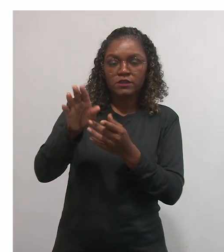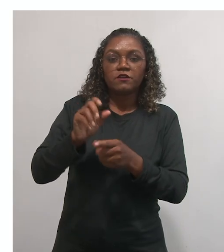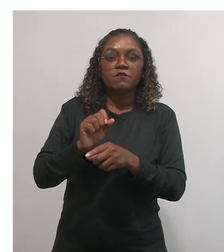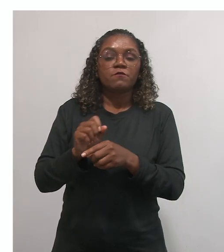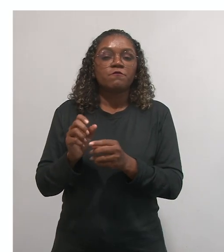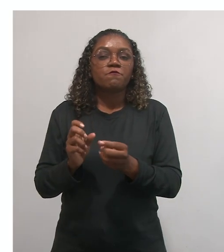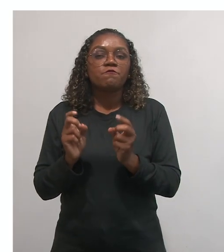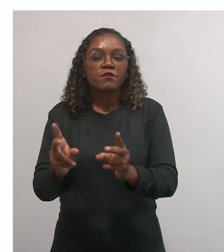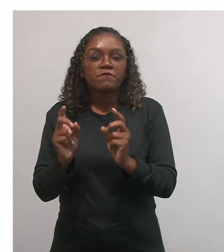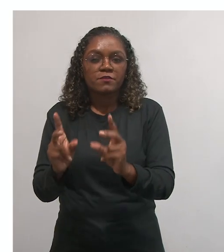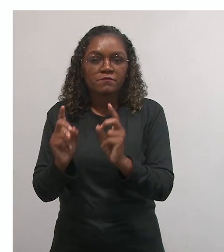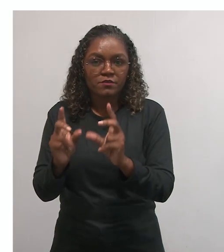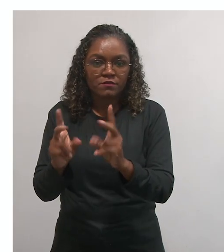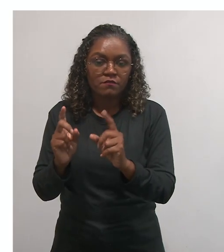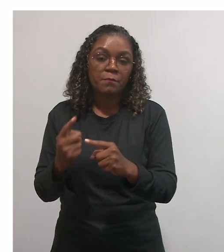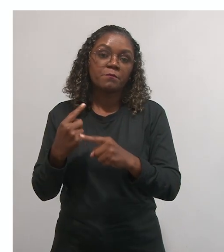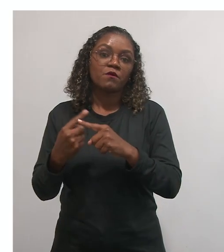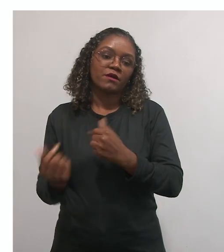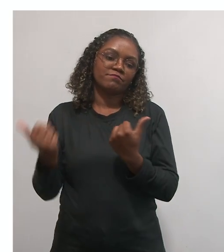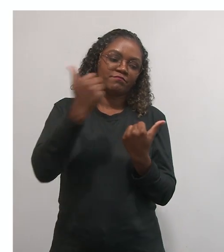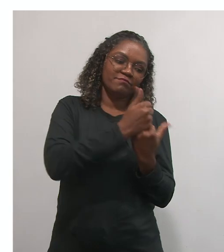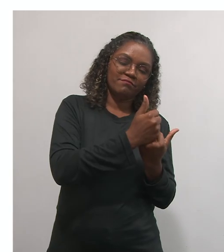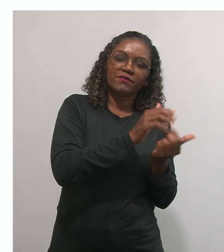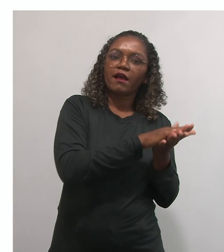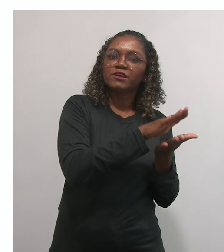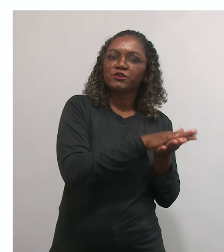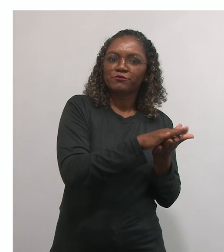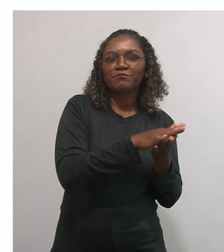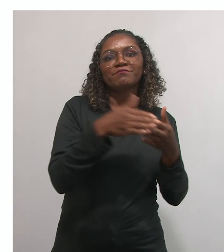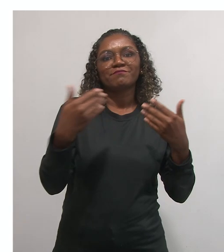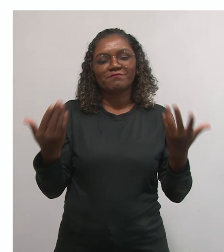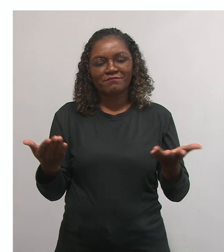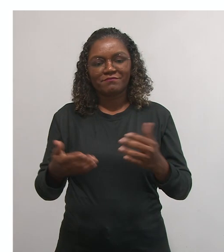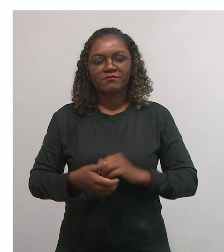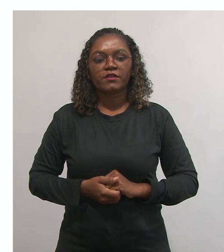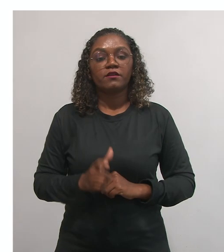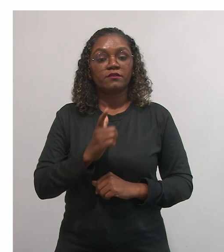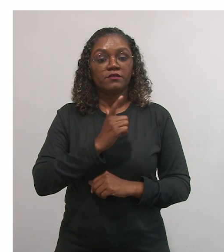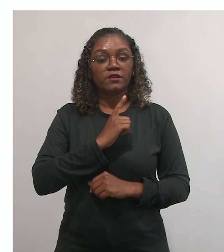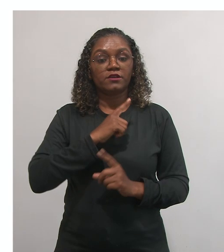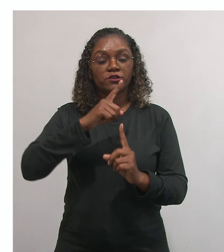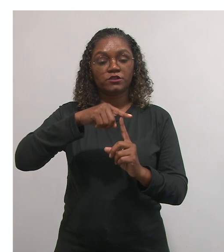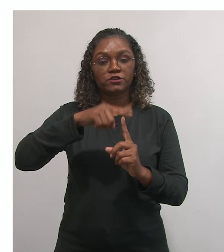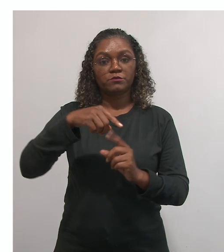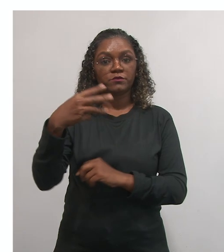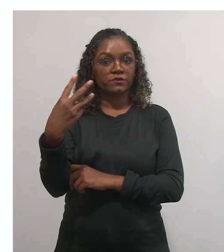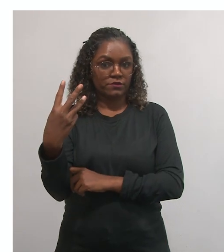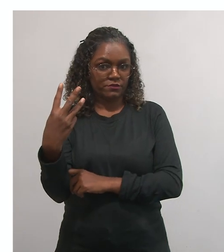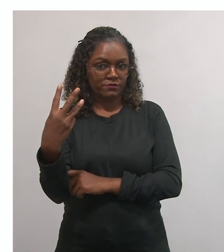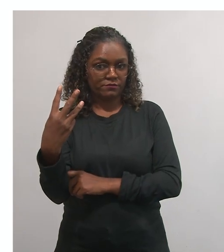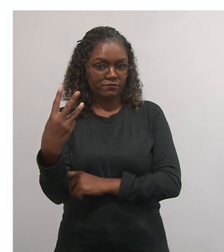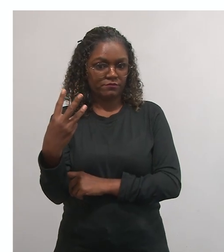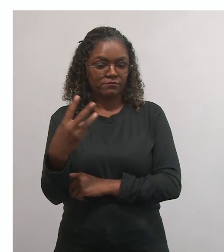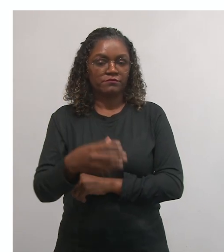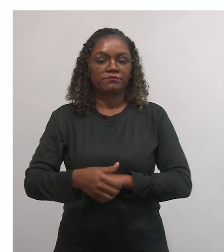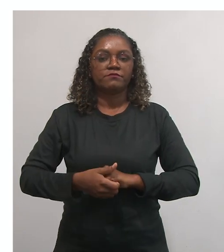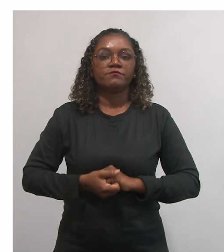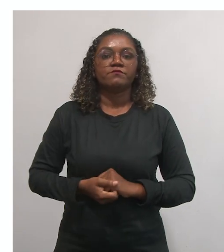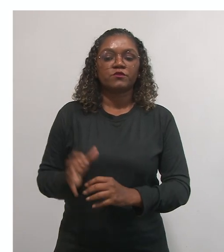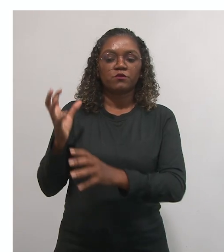gastos o ponto de equilíbrio ele pode ser de três tipos contábil financeiro ou econômico